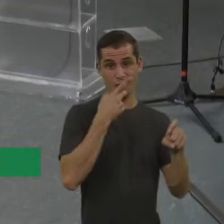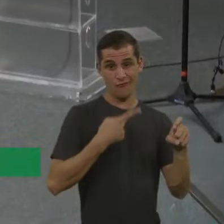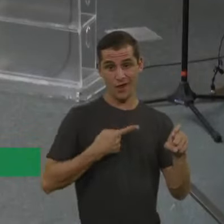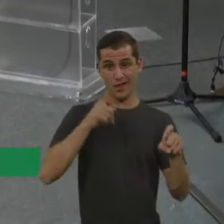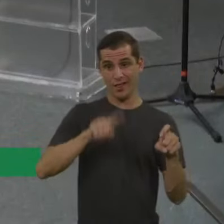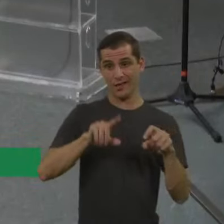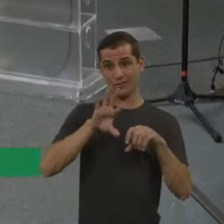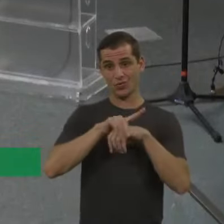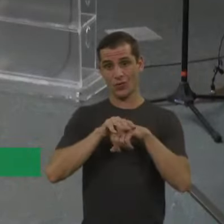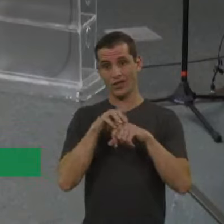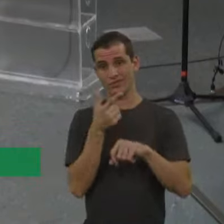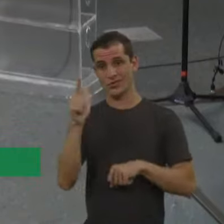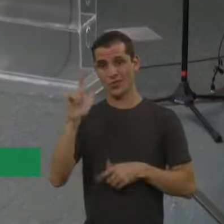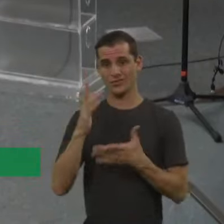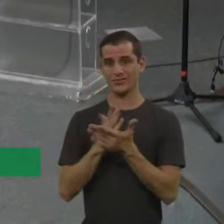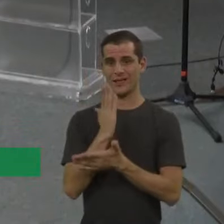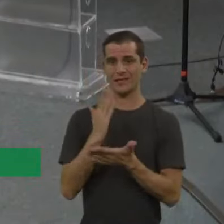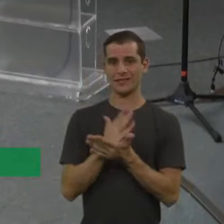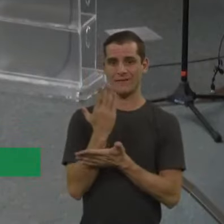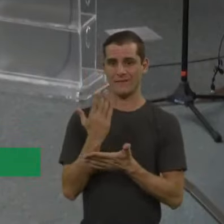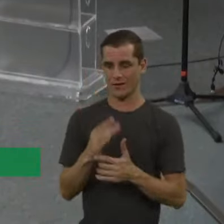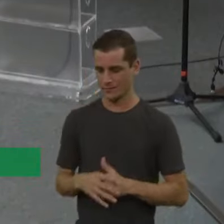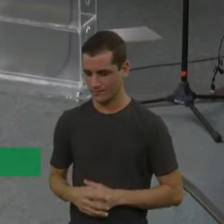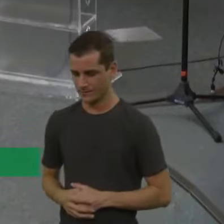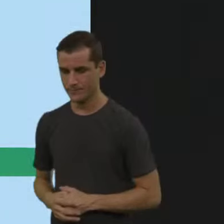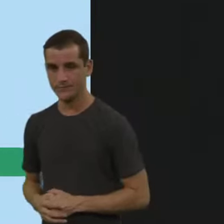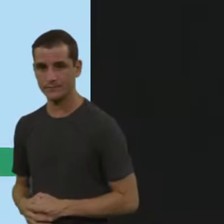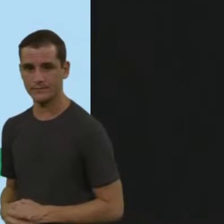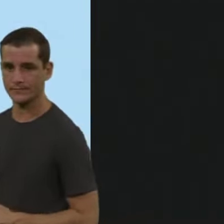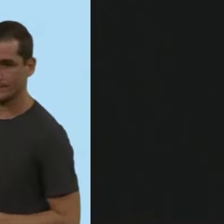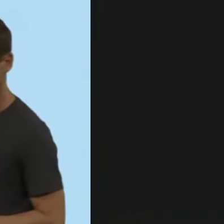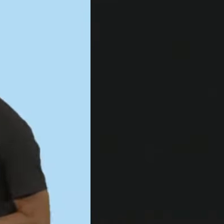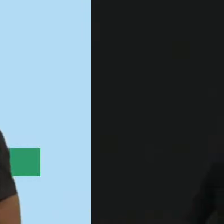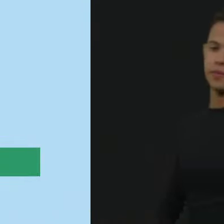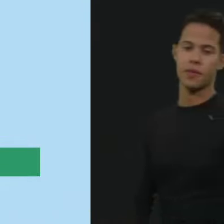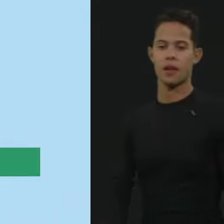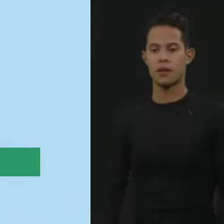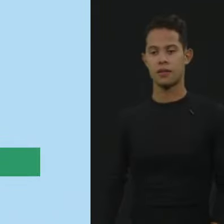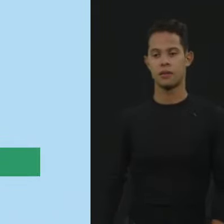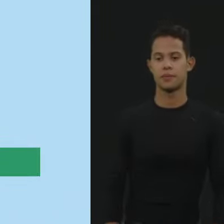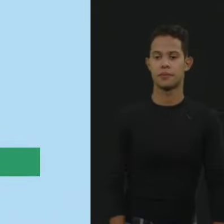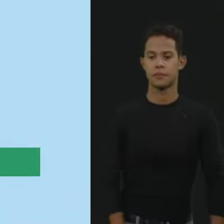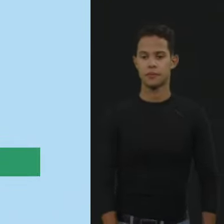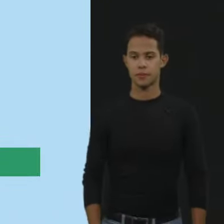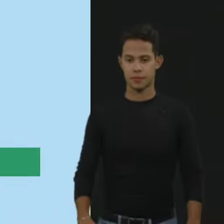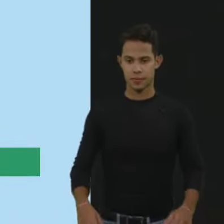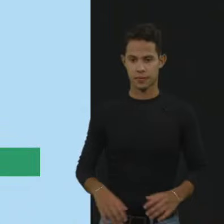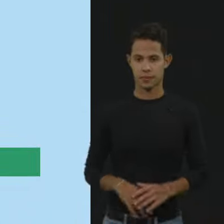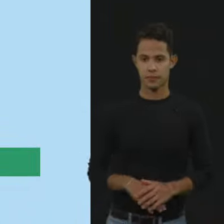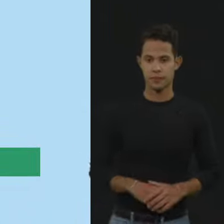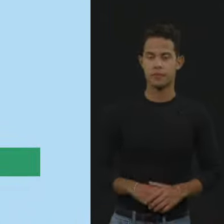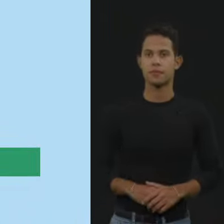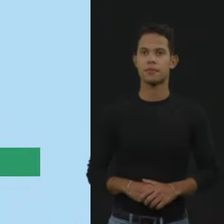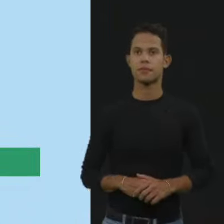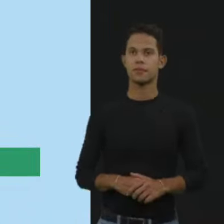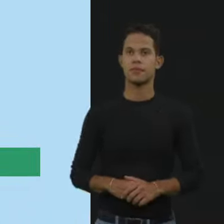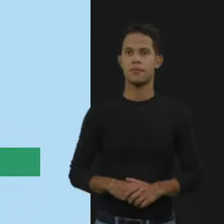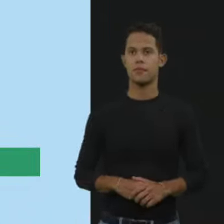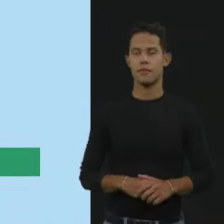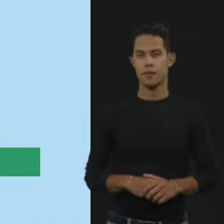E na família, né, então, ela pode ser evidenciada a presença de pessoas com a doença